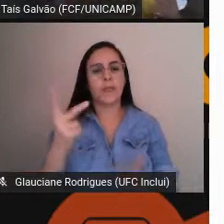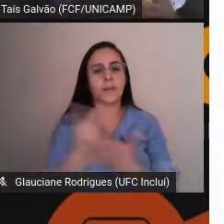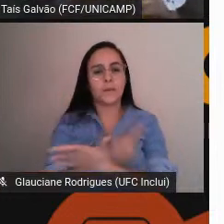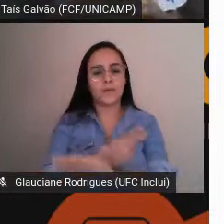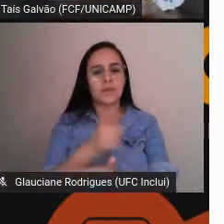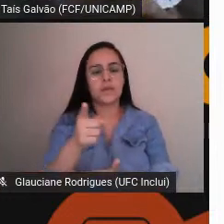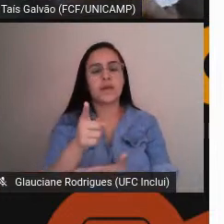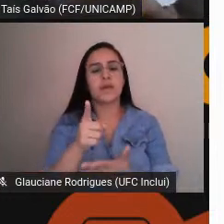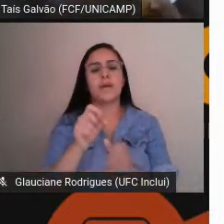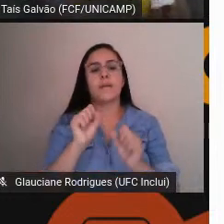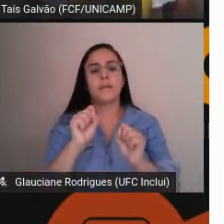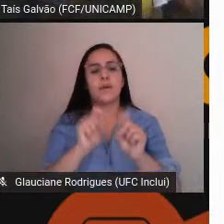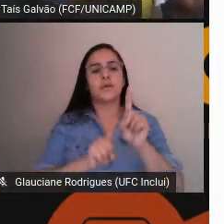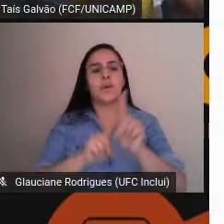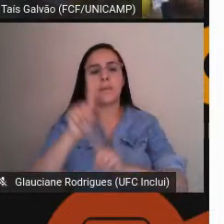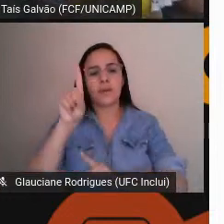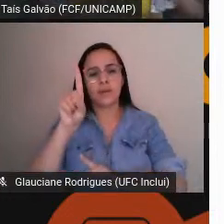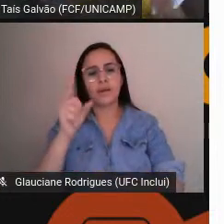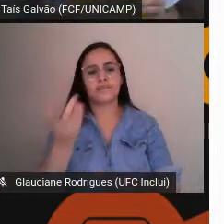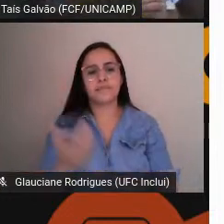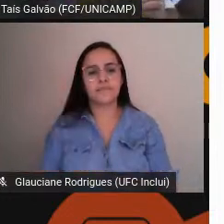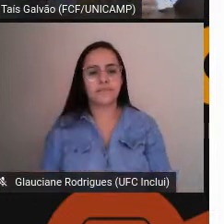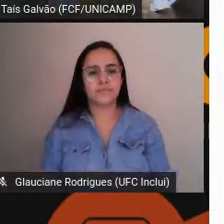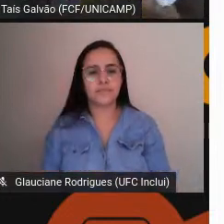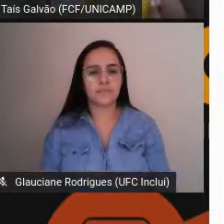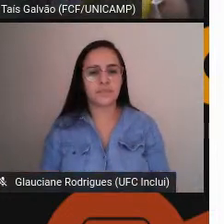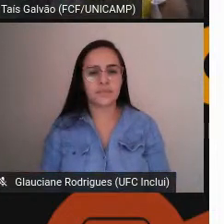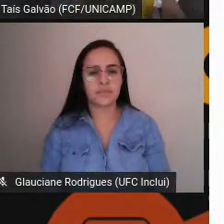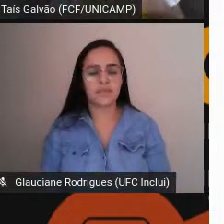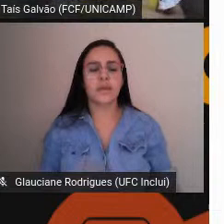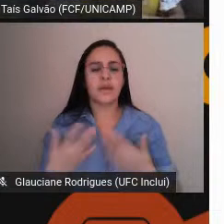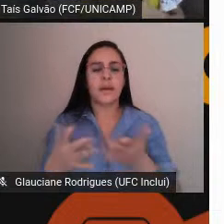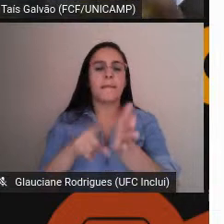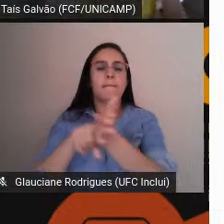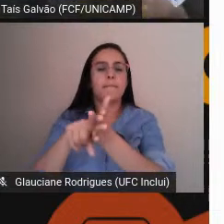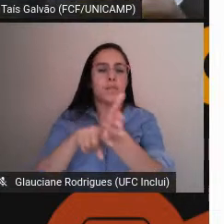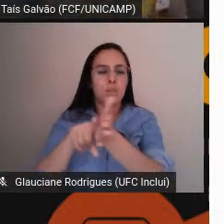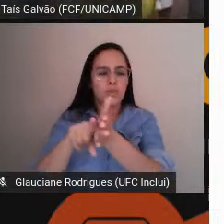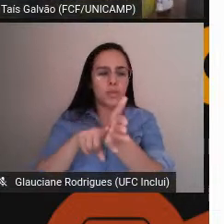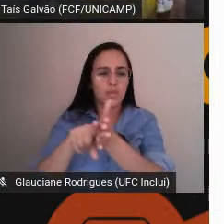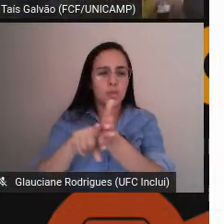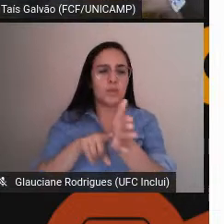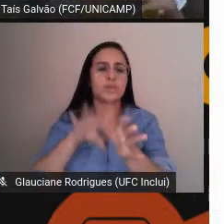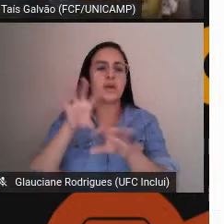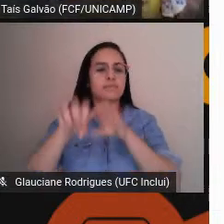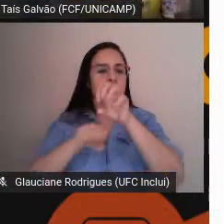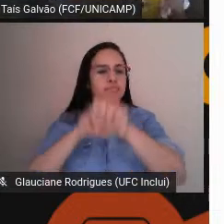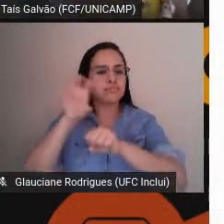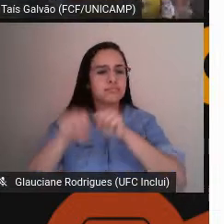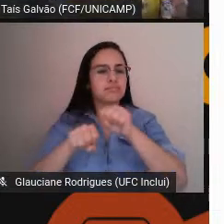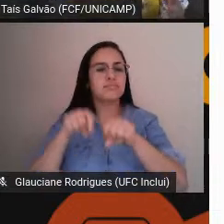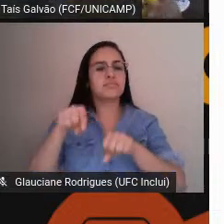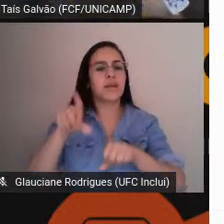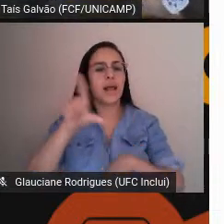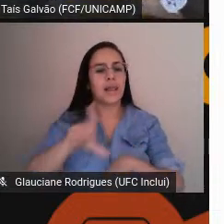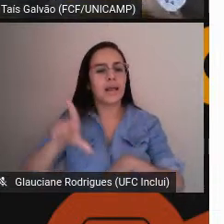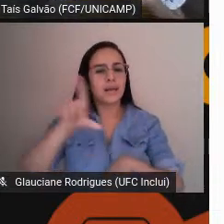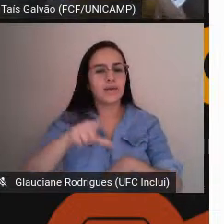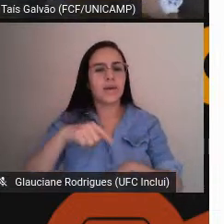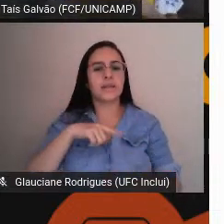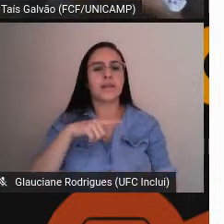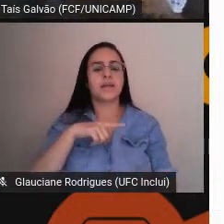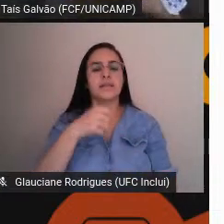risco de ideação suicida, enfim. Então, ele fez uma busca na literatura, encontrou 185